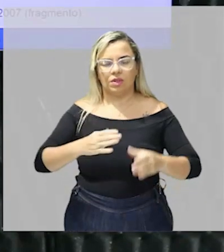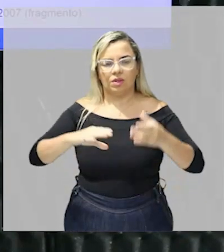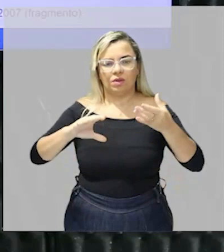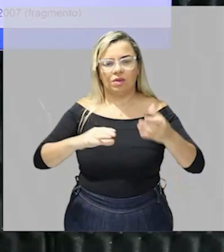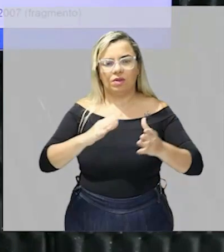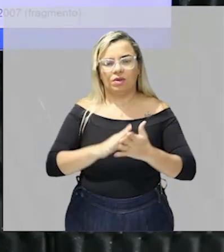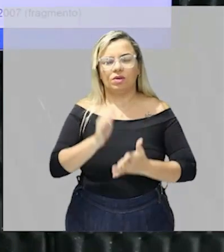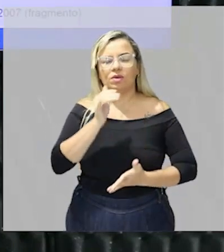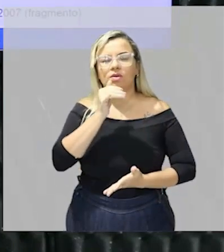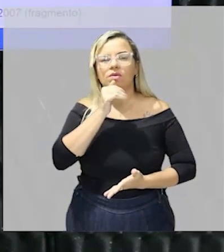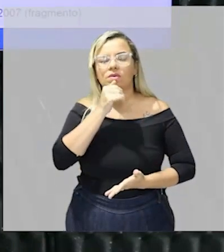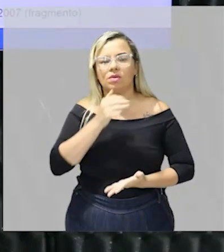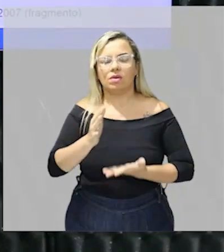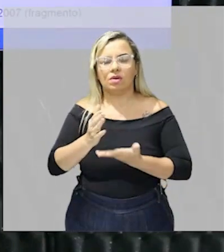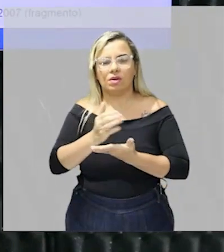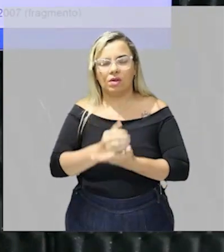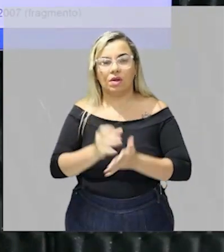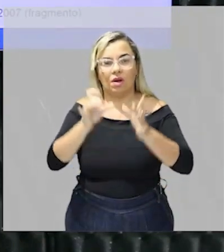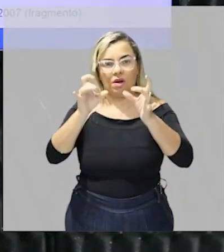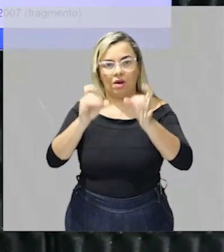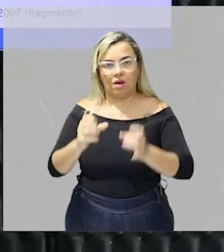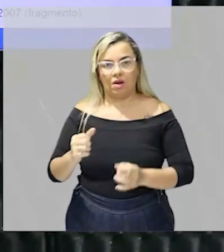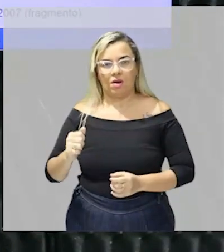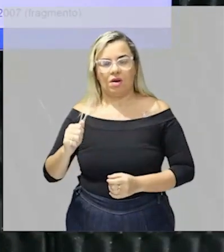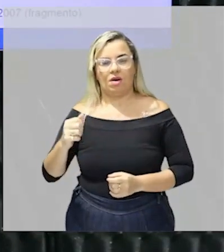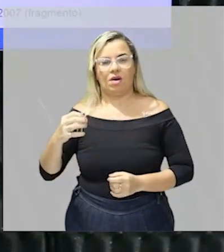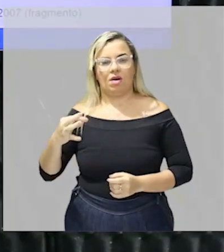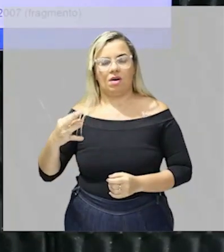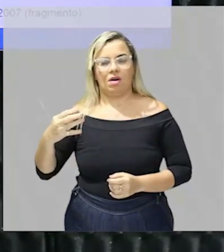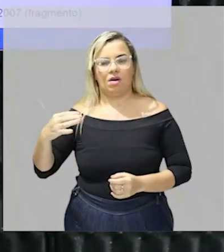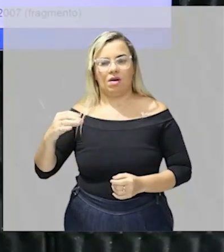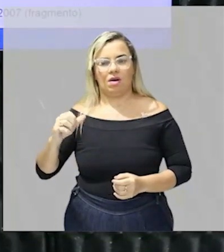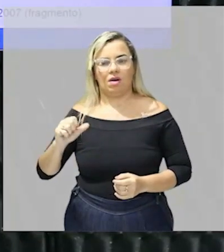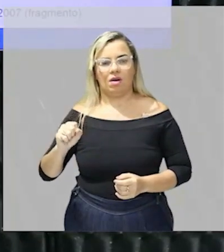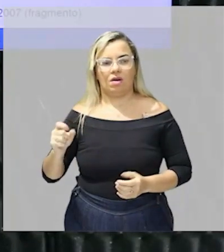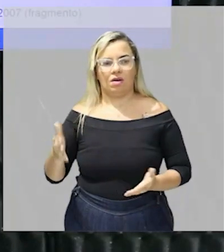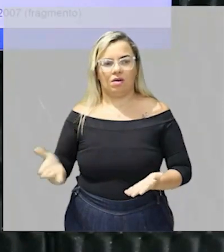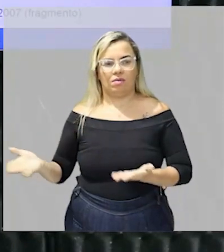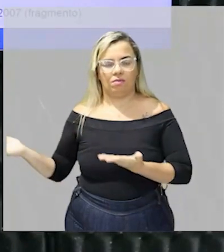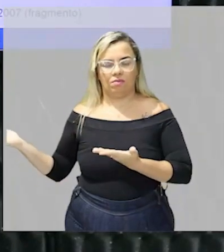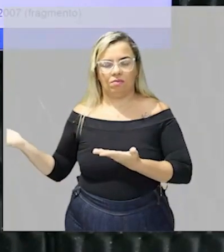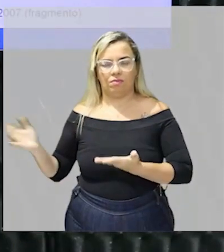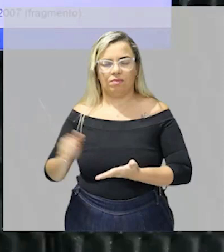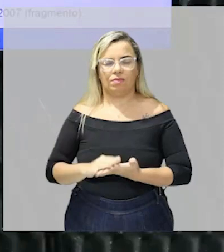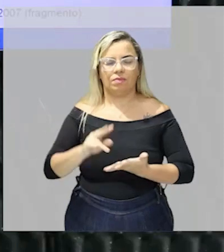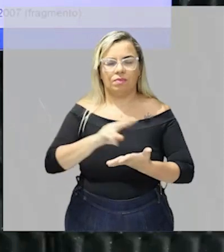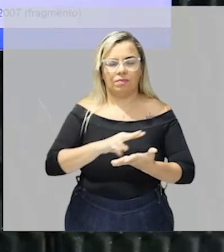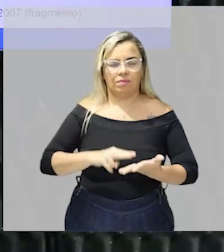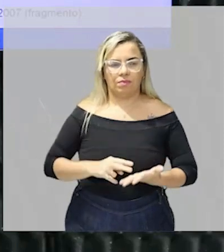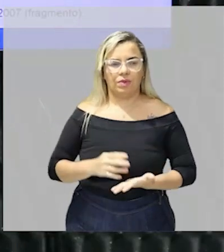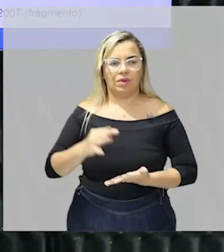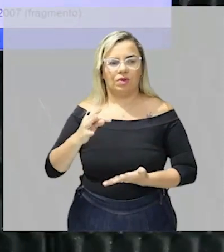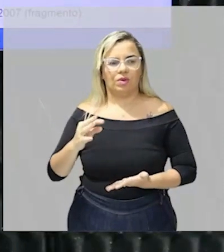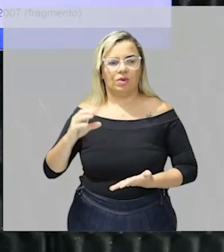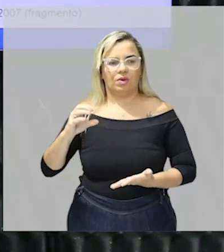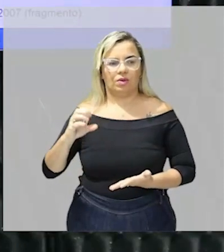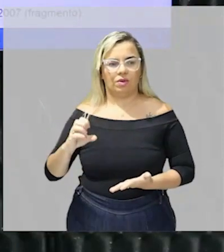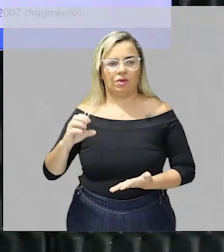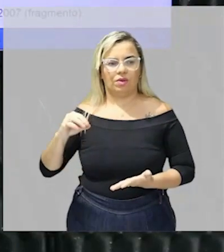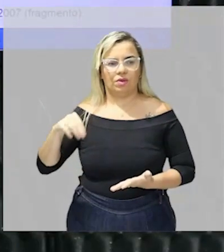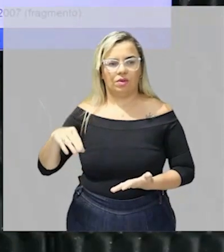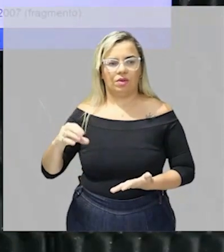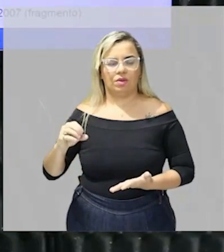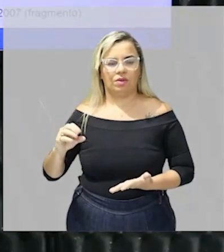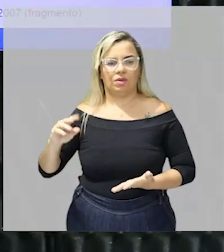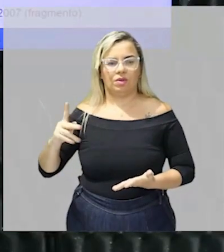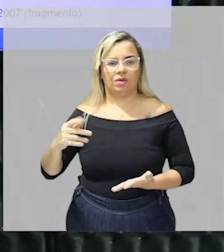aqui especificamente dos astecas. Os últimos dias de Tenochtitlán. Tenochtitlán, que é a capital do Império